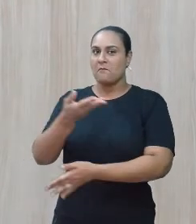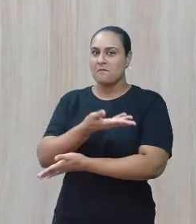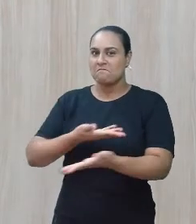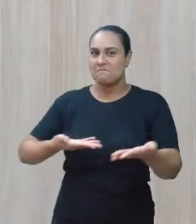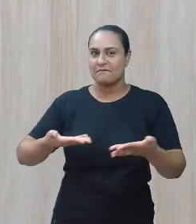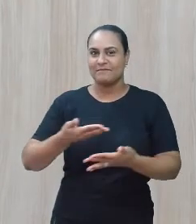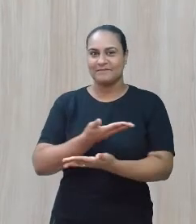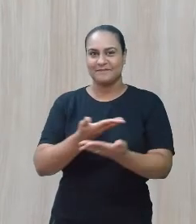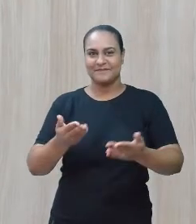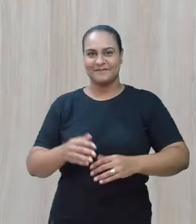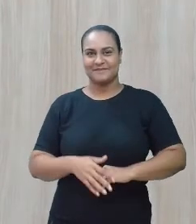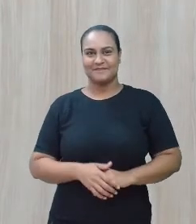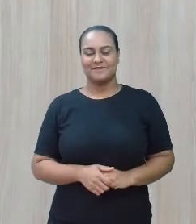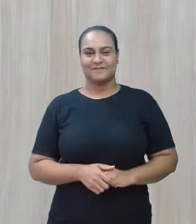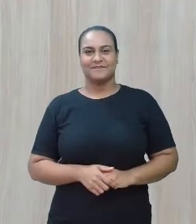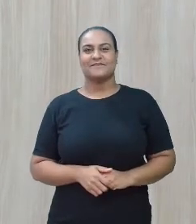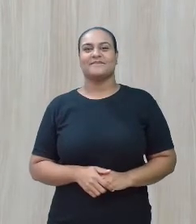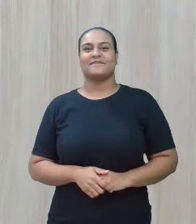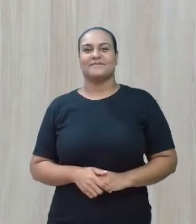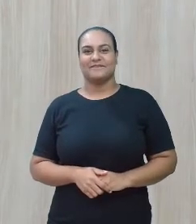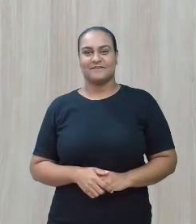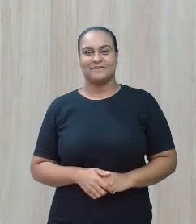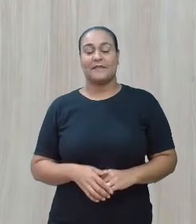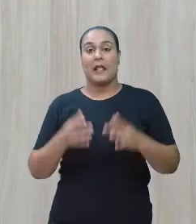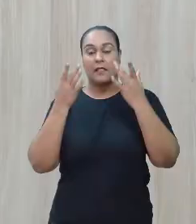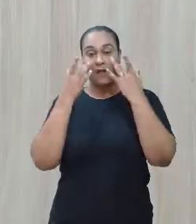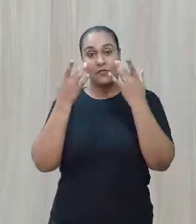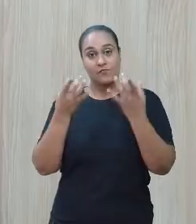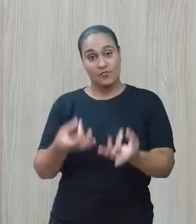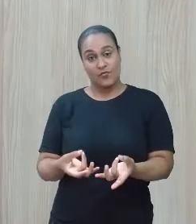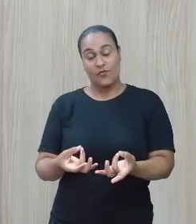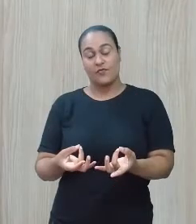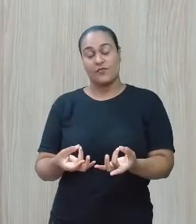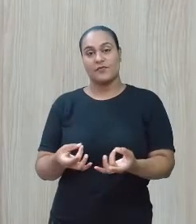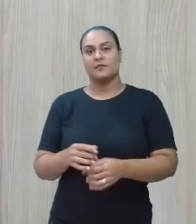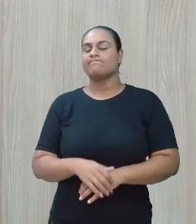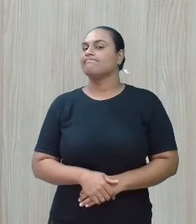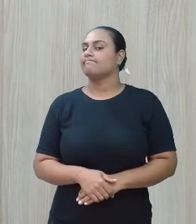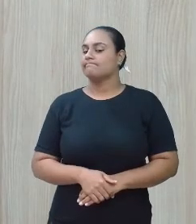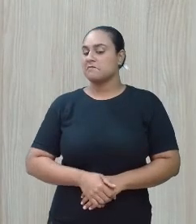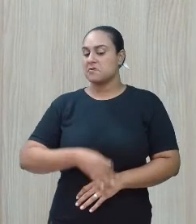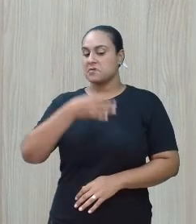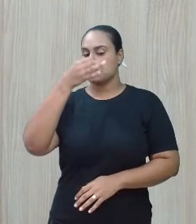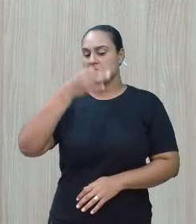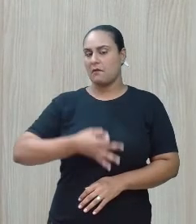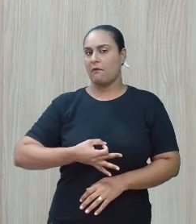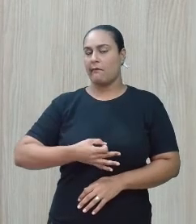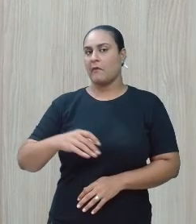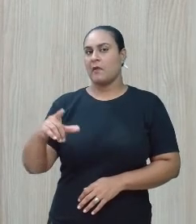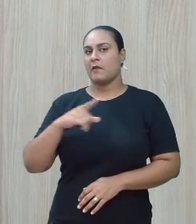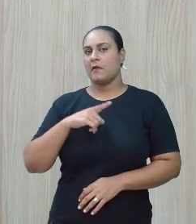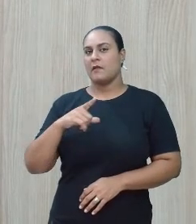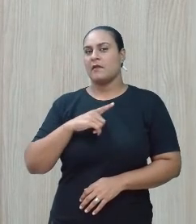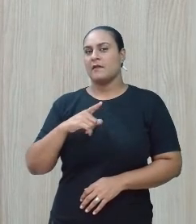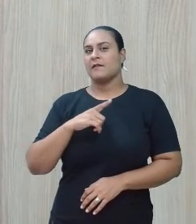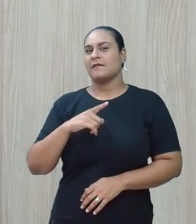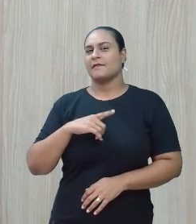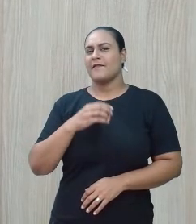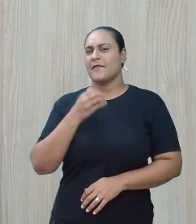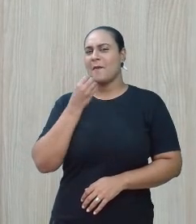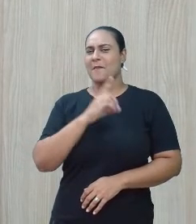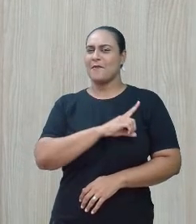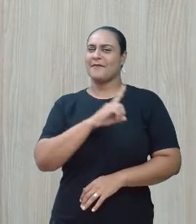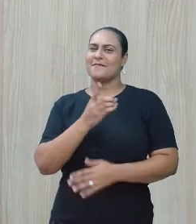vocês, tá? Então, ela está aqui ligadinha e eu tenho certeza que ela vai dar um ótimo bom dia